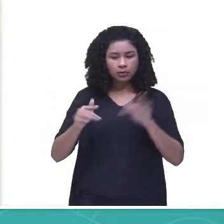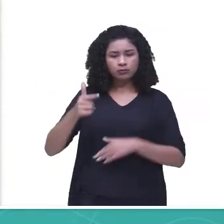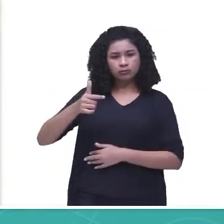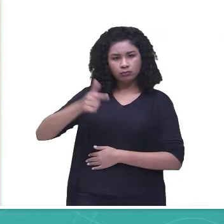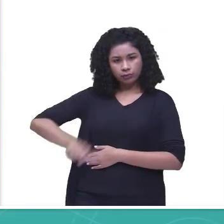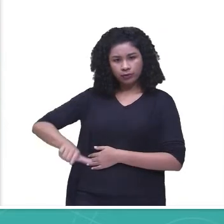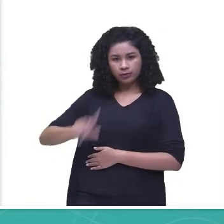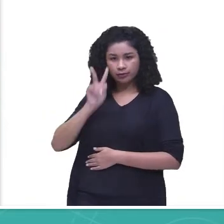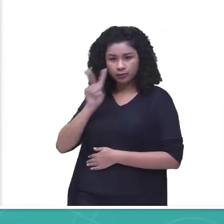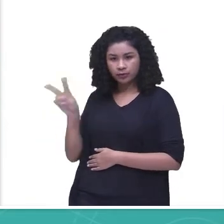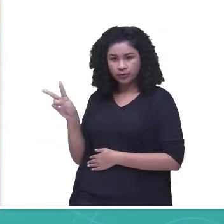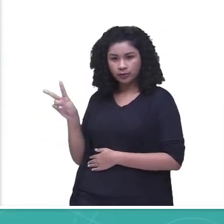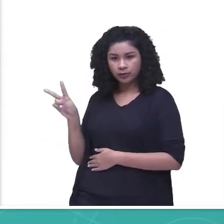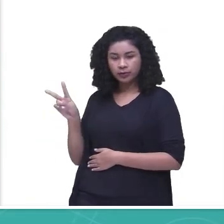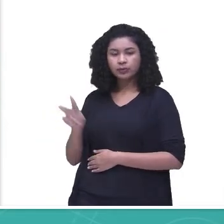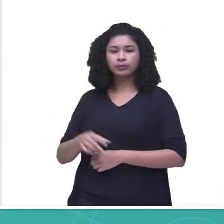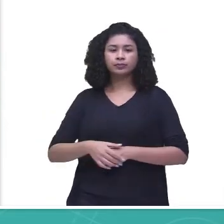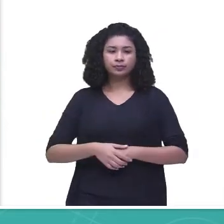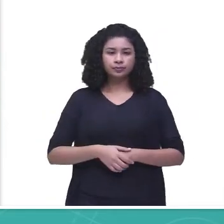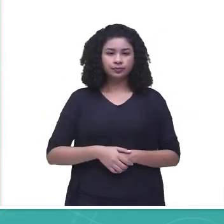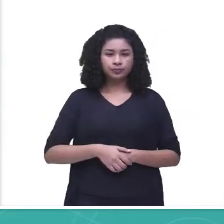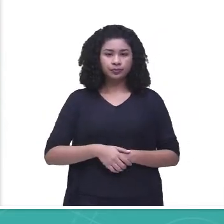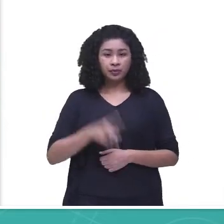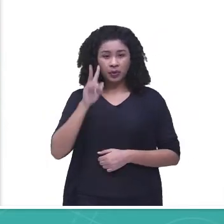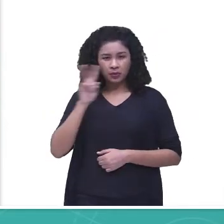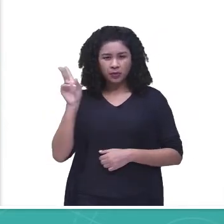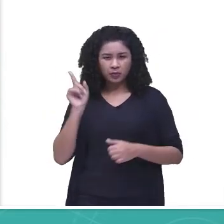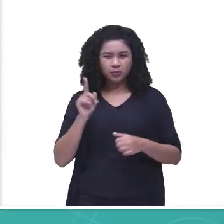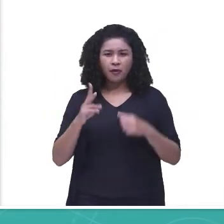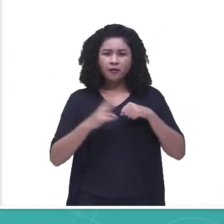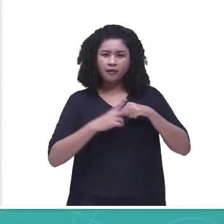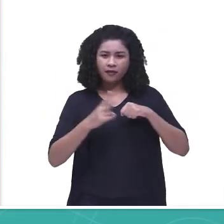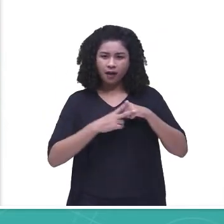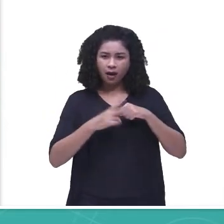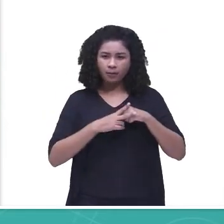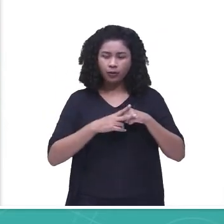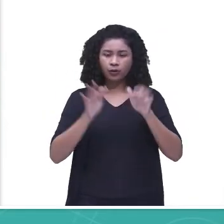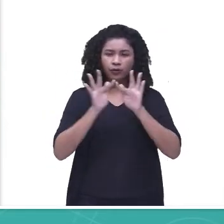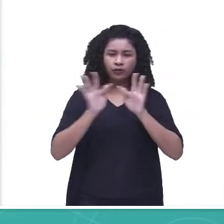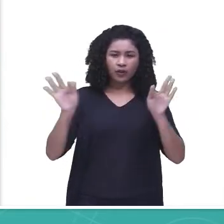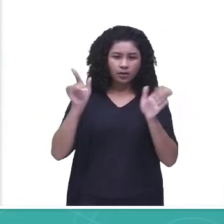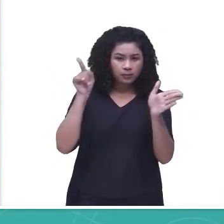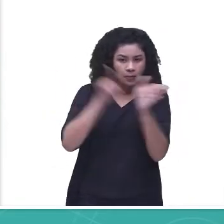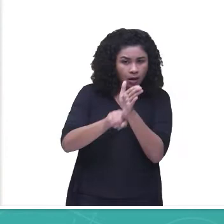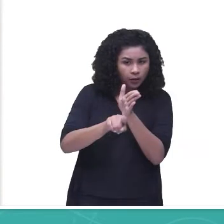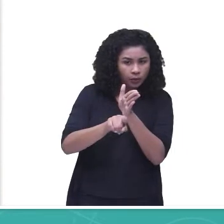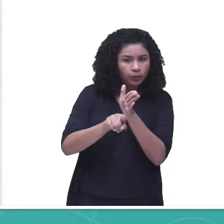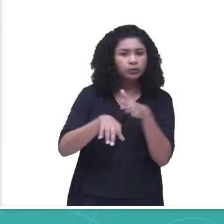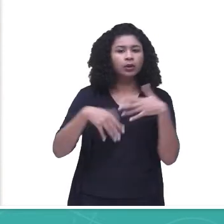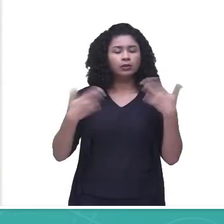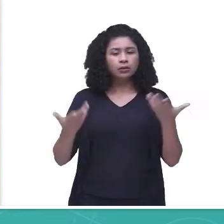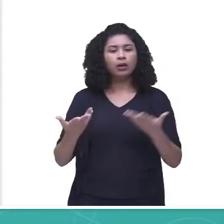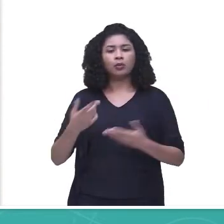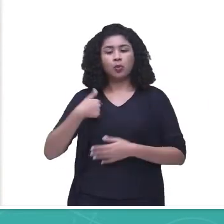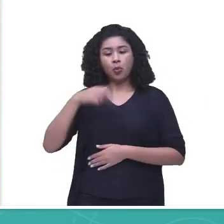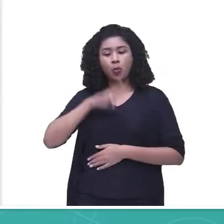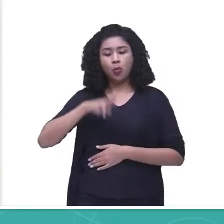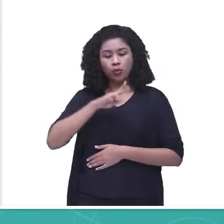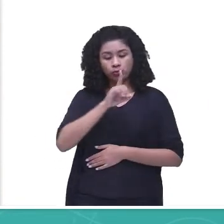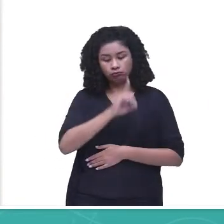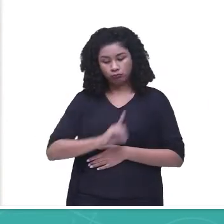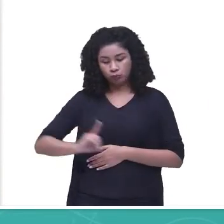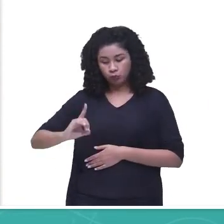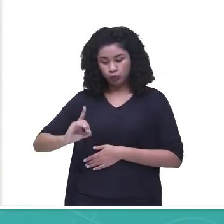verbo que eu utilizei na pergunta, tá? Eu estou ratificando essa resposta. Então, é como se eu estivesse dizendo